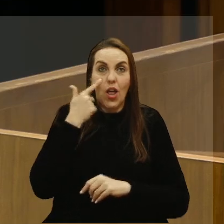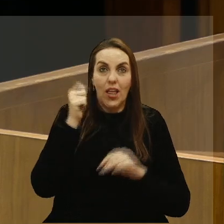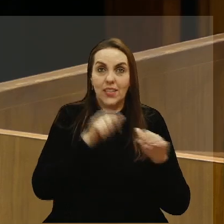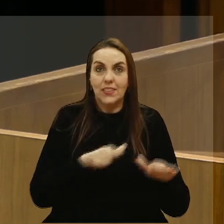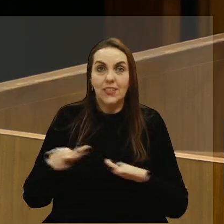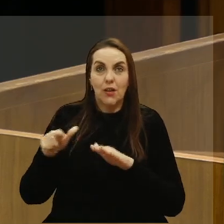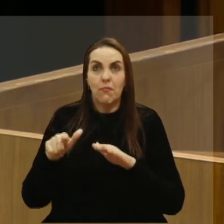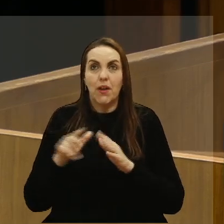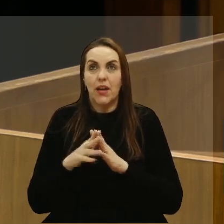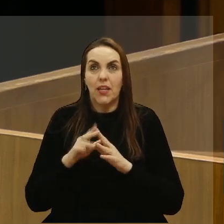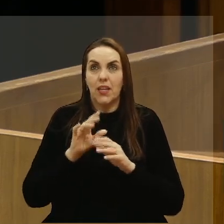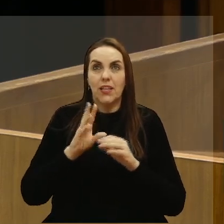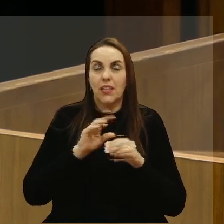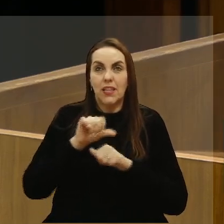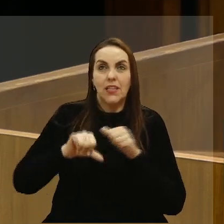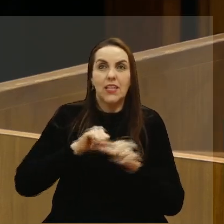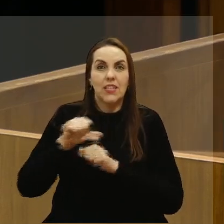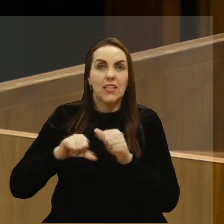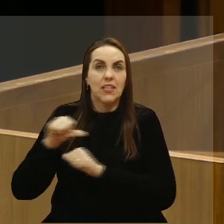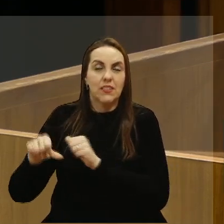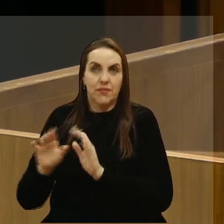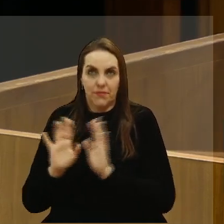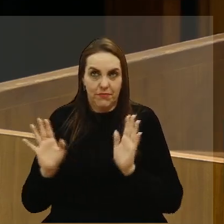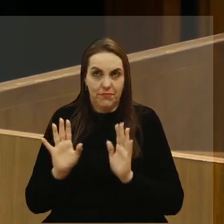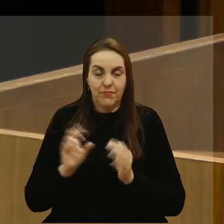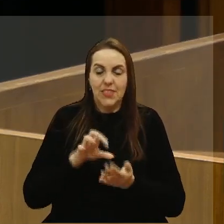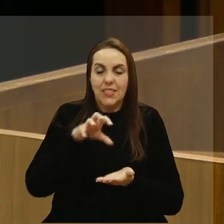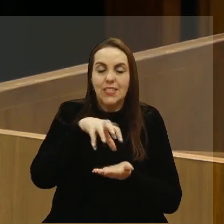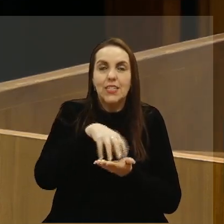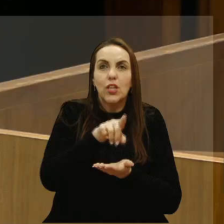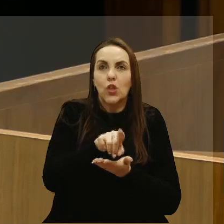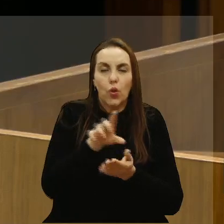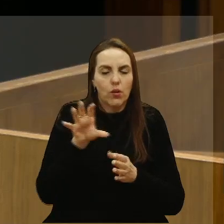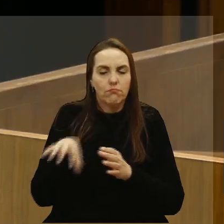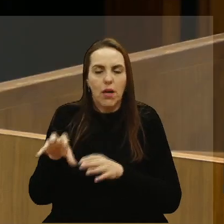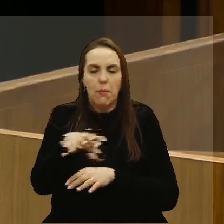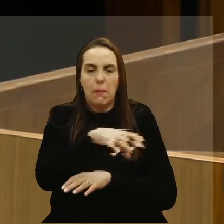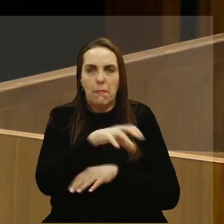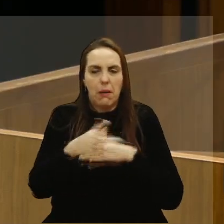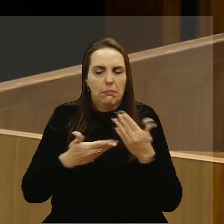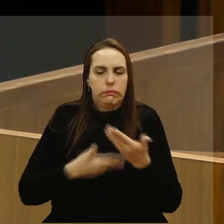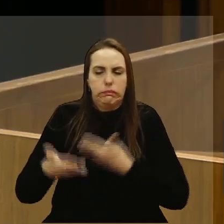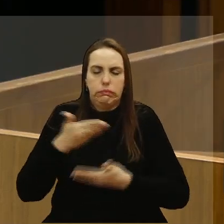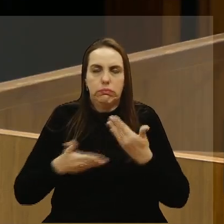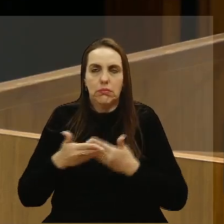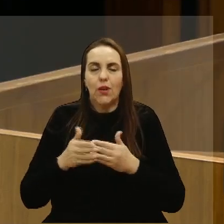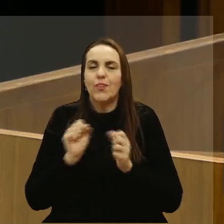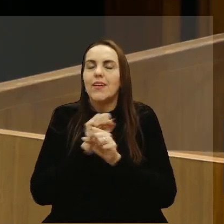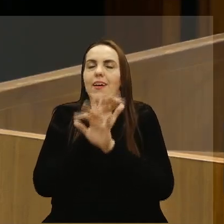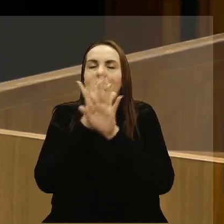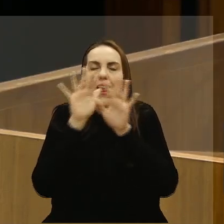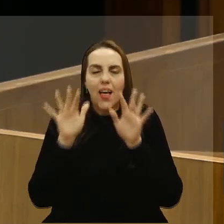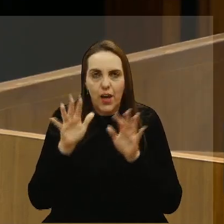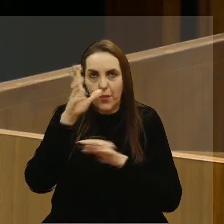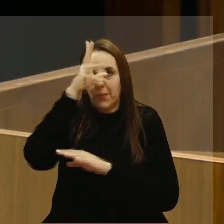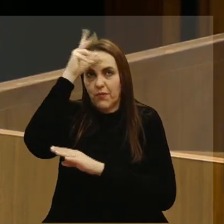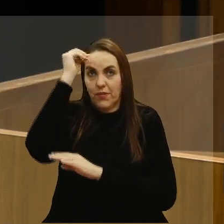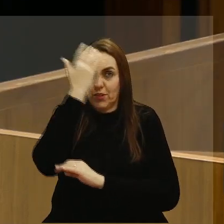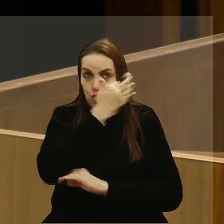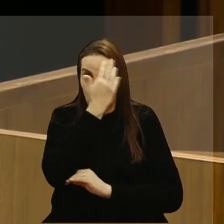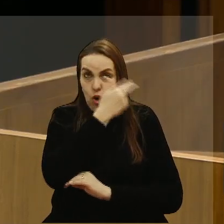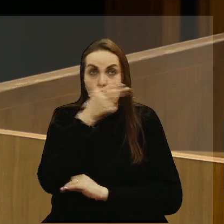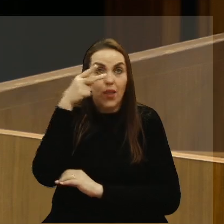uma de transferência de um setor para o outro. Eu quero deixar claro para o prefeito, para o Néspolo, para os demais, não